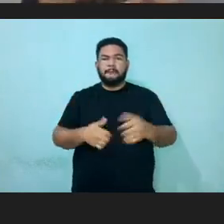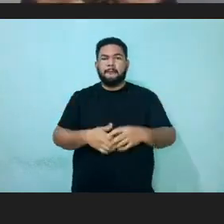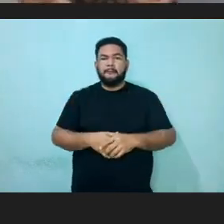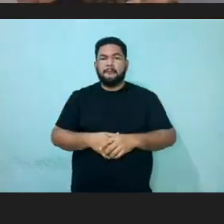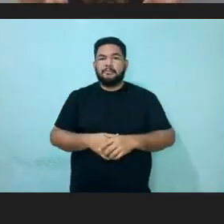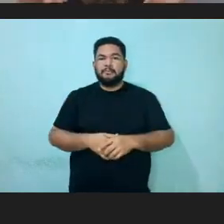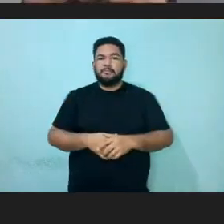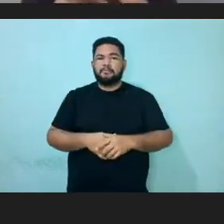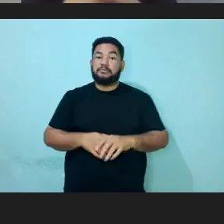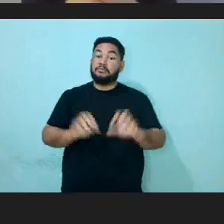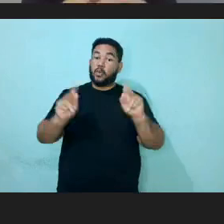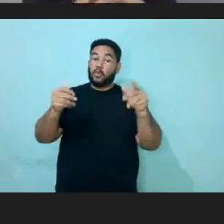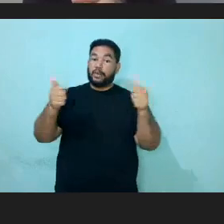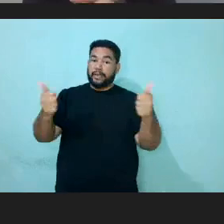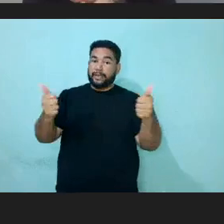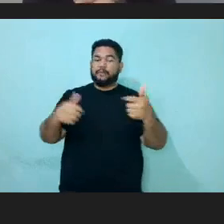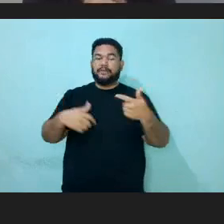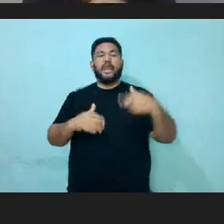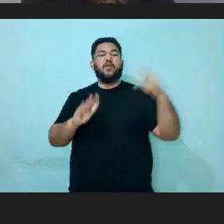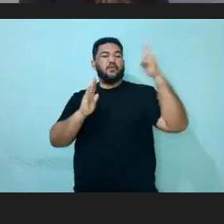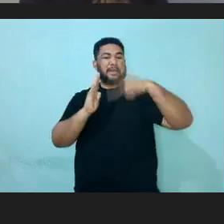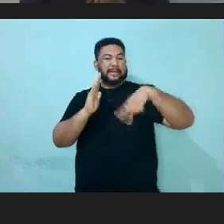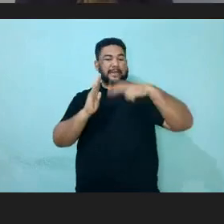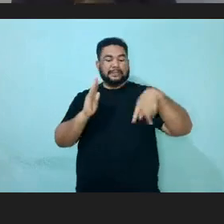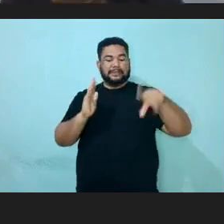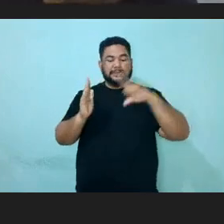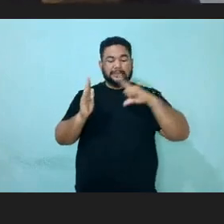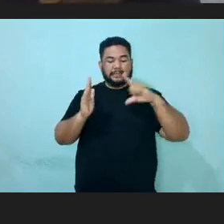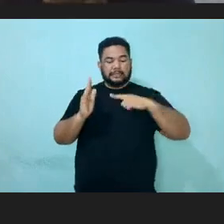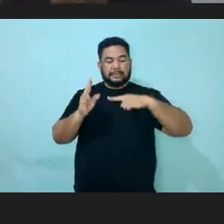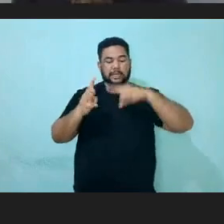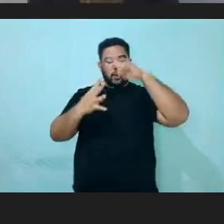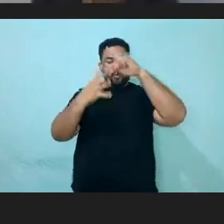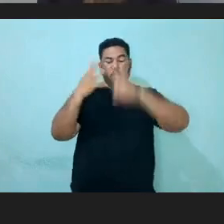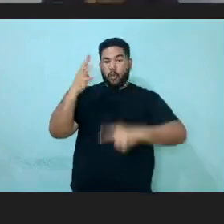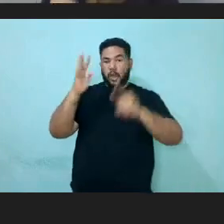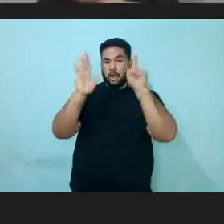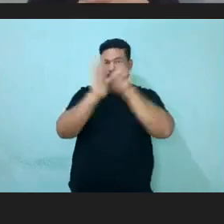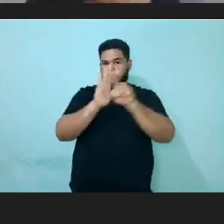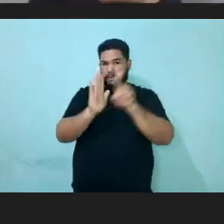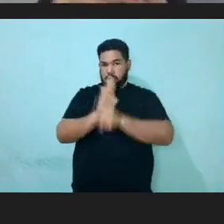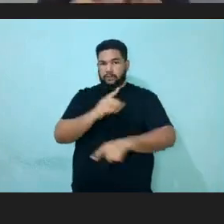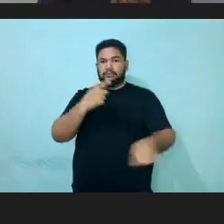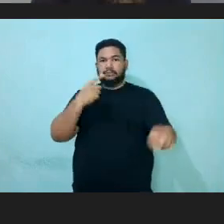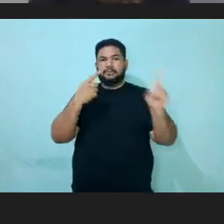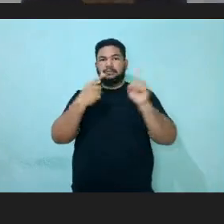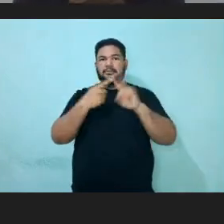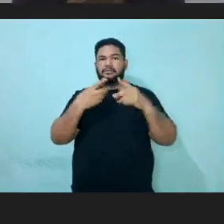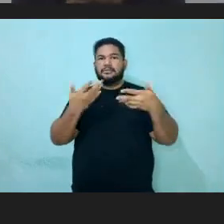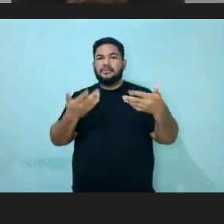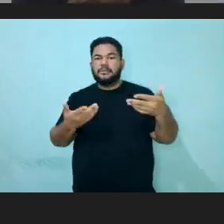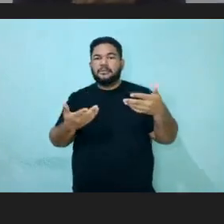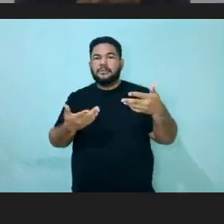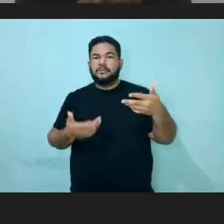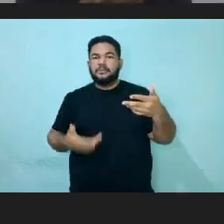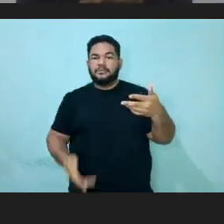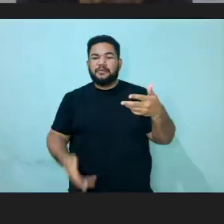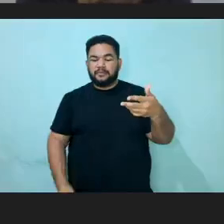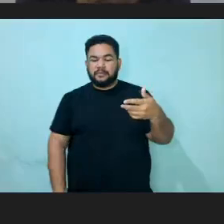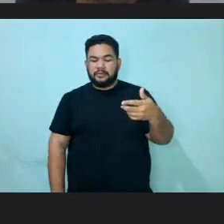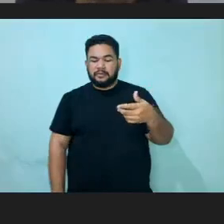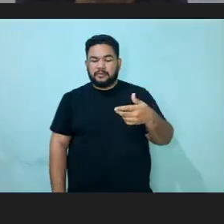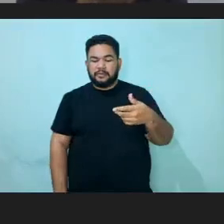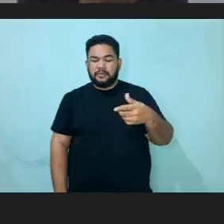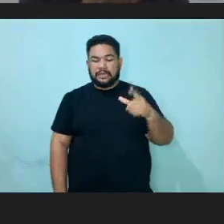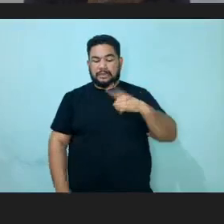Bom, eu vou ler aqui as perguntas, tá? Durante a Ana, Oi, nós temos perguntas